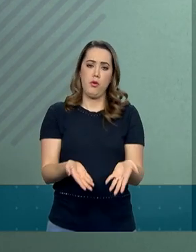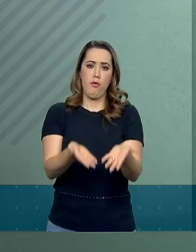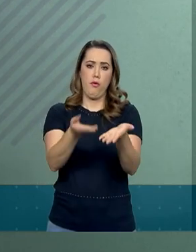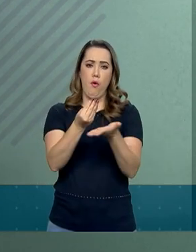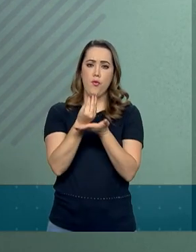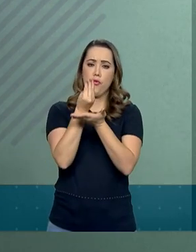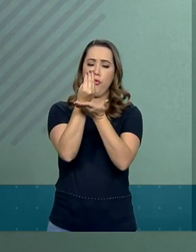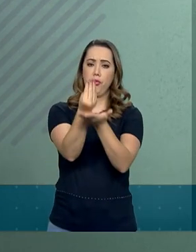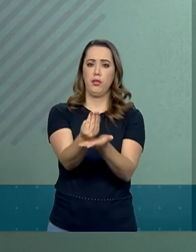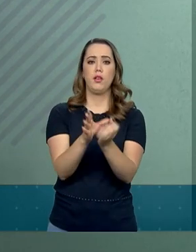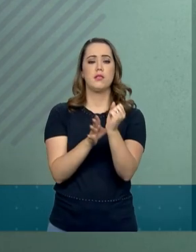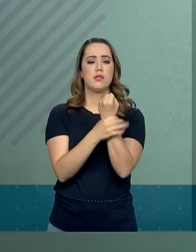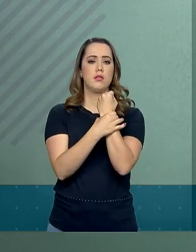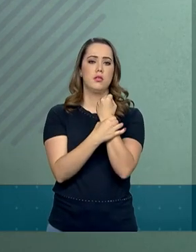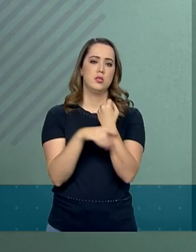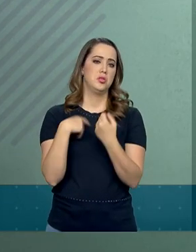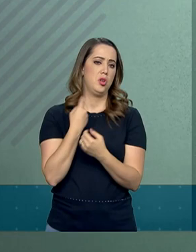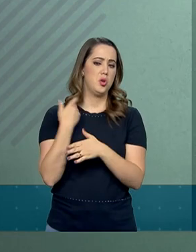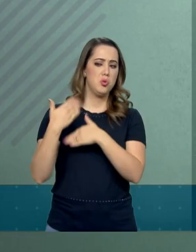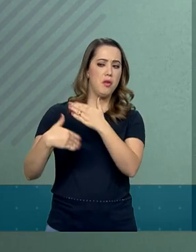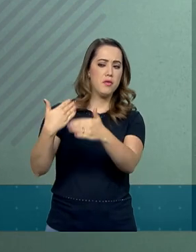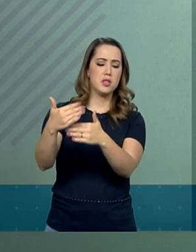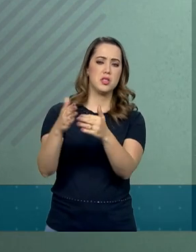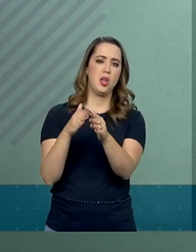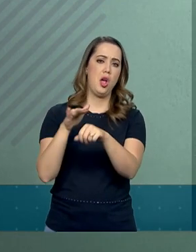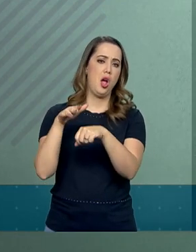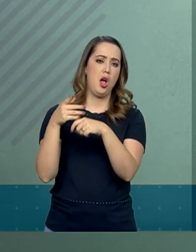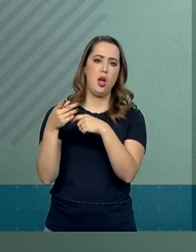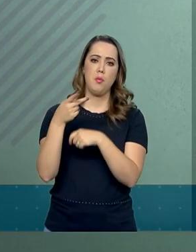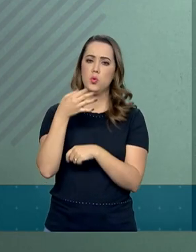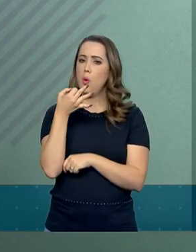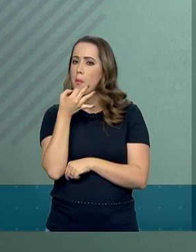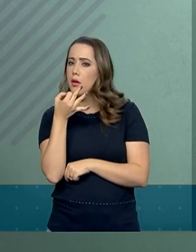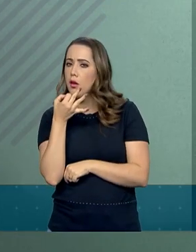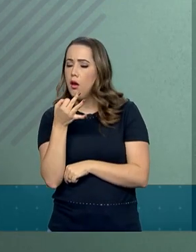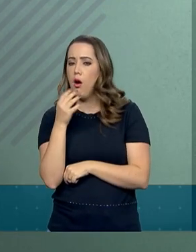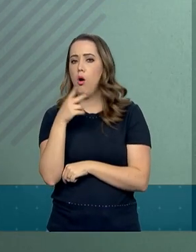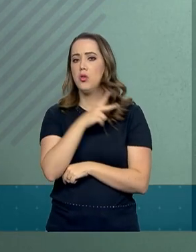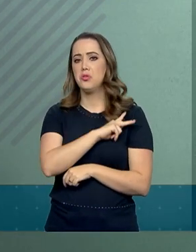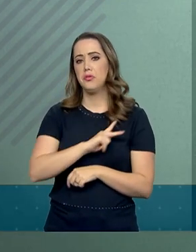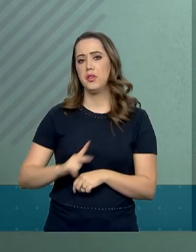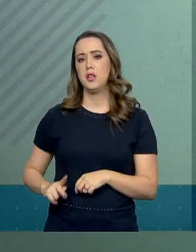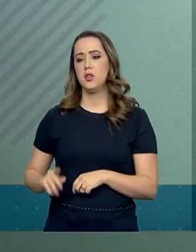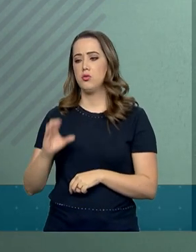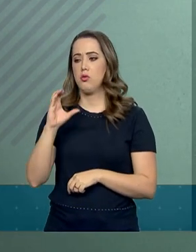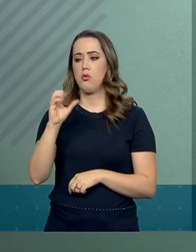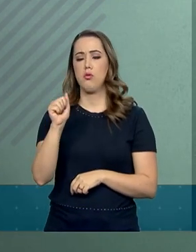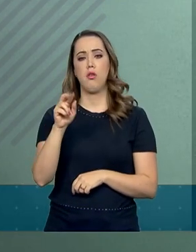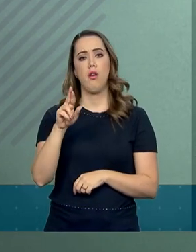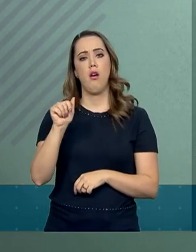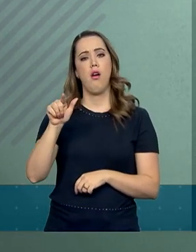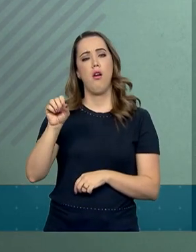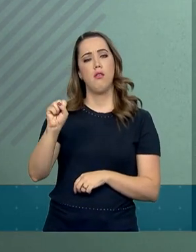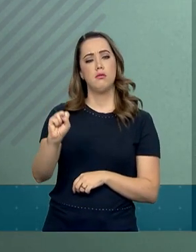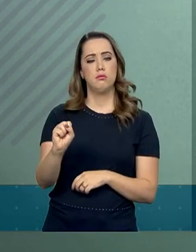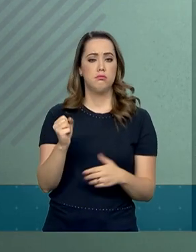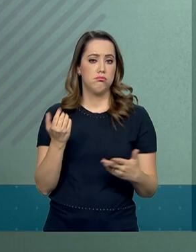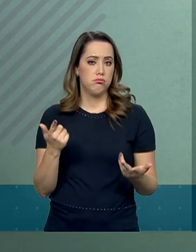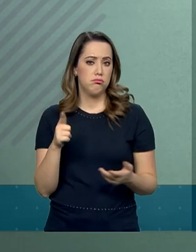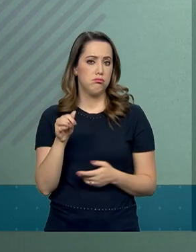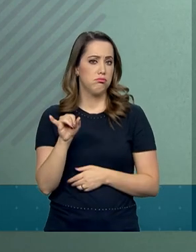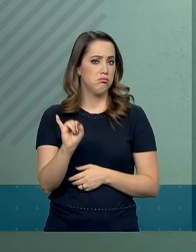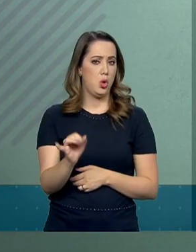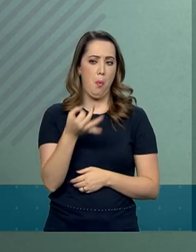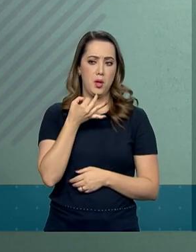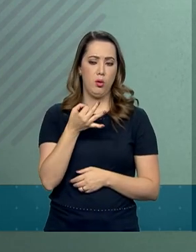então não avançamos em comentários do do vereador caso o funcionário com relação à qualificação do gabinete de segurança institucional